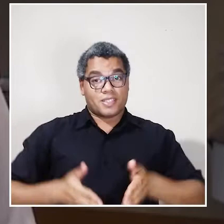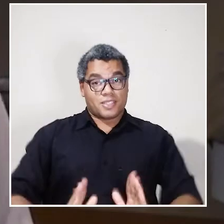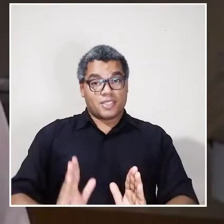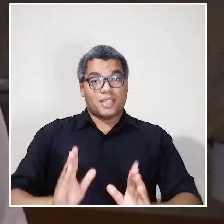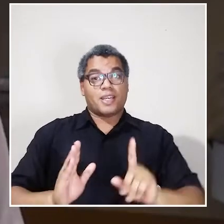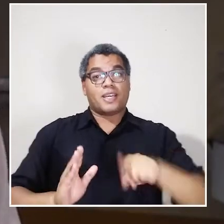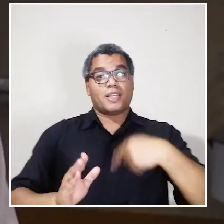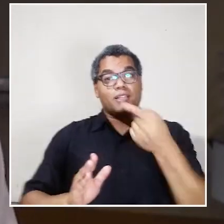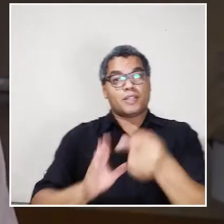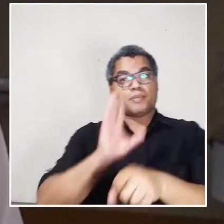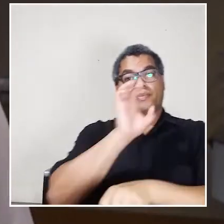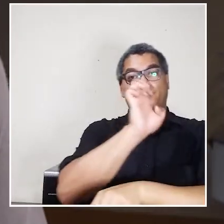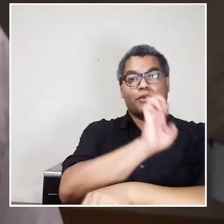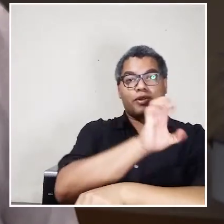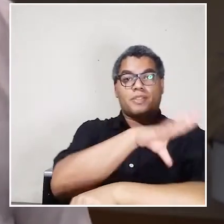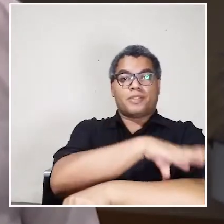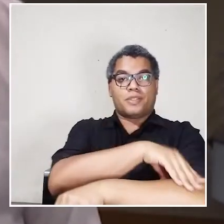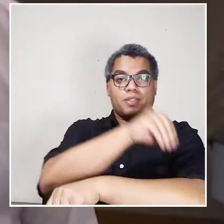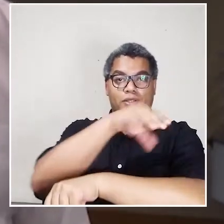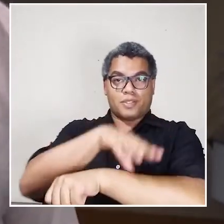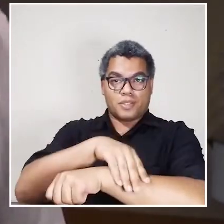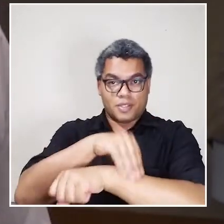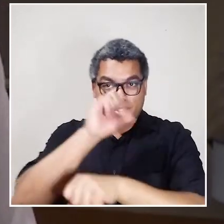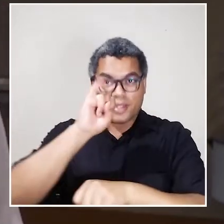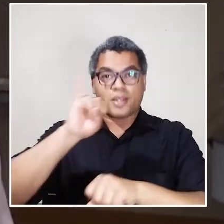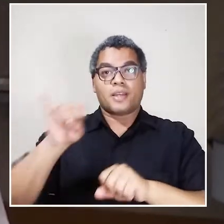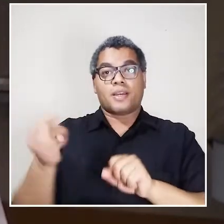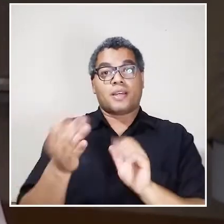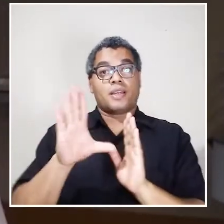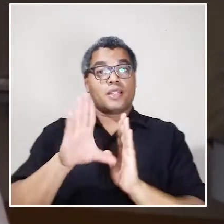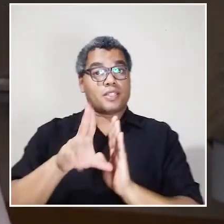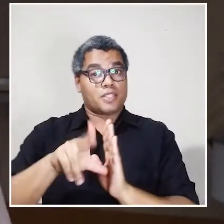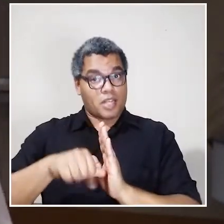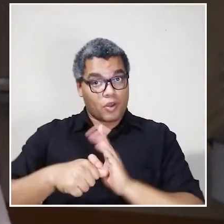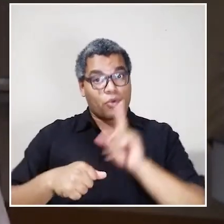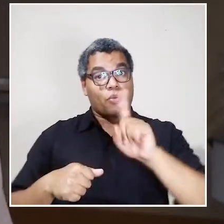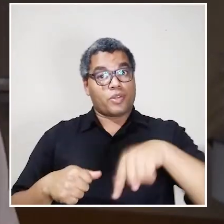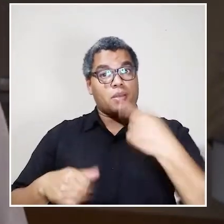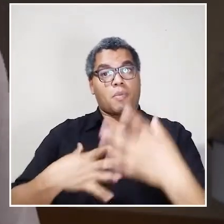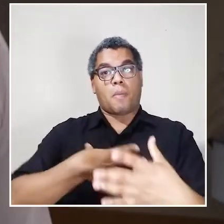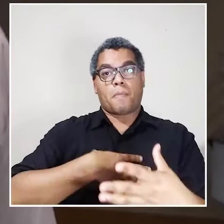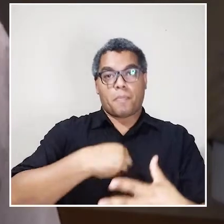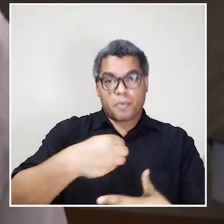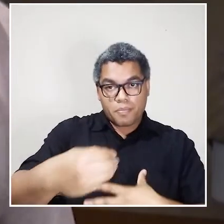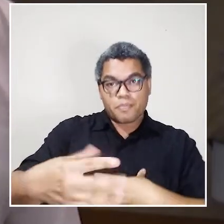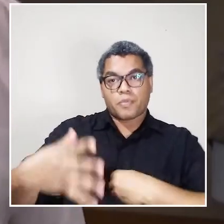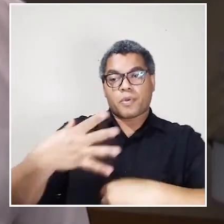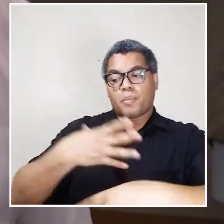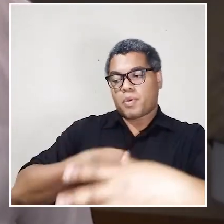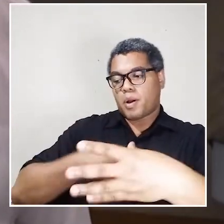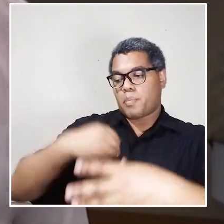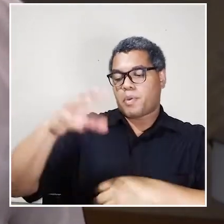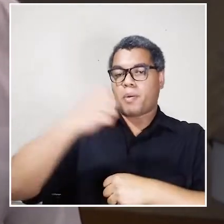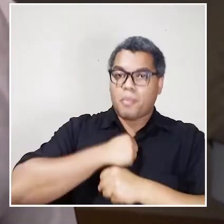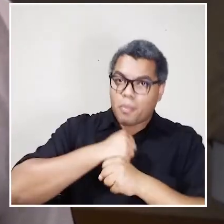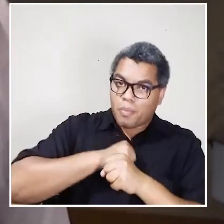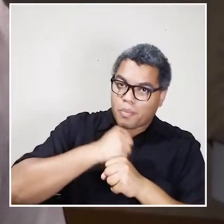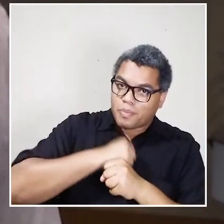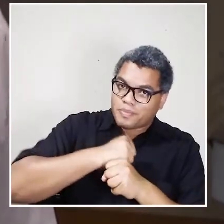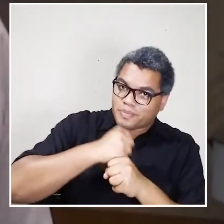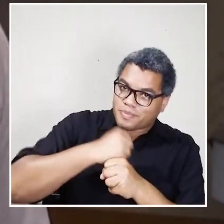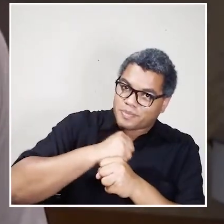os gêmeos Esaú e Jacó. E de Jacó, uma prole bem numerosa. E